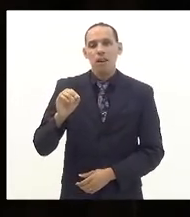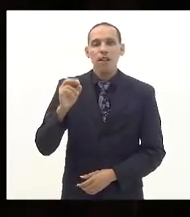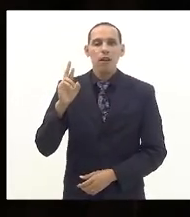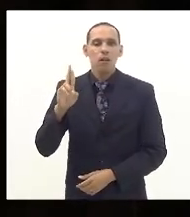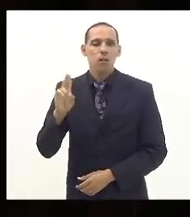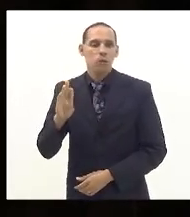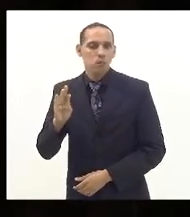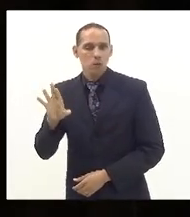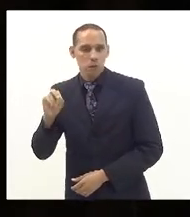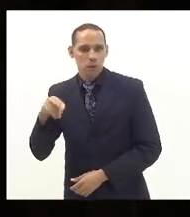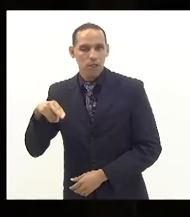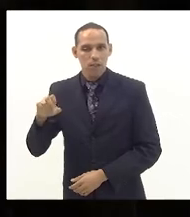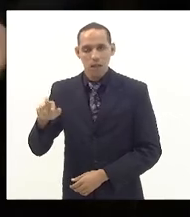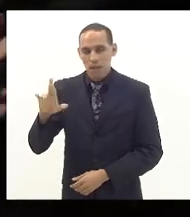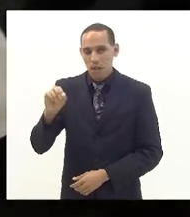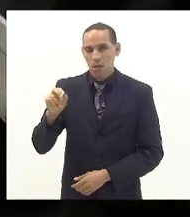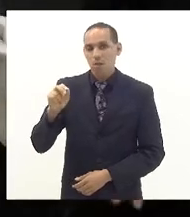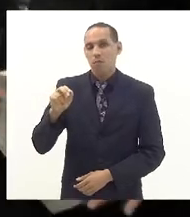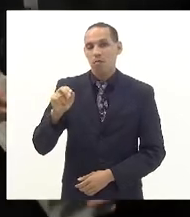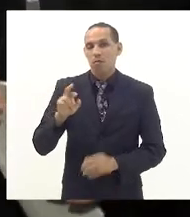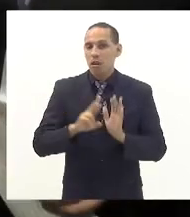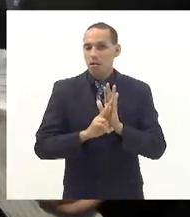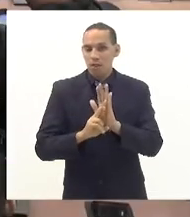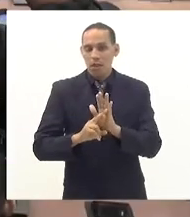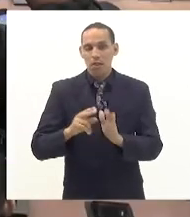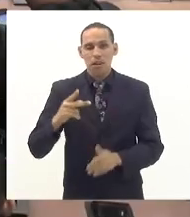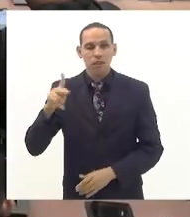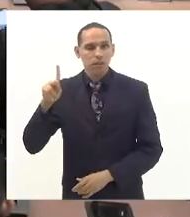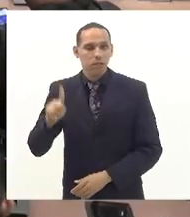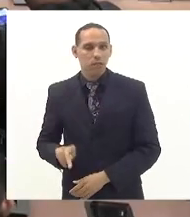presidente Alex Ramiro.